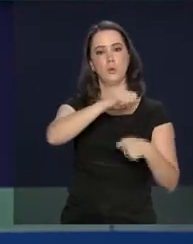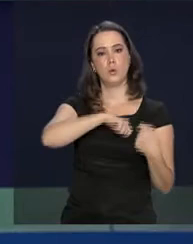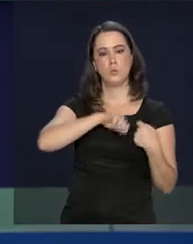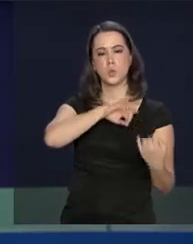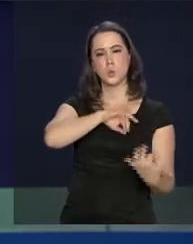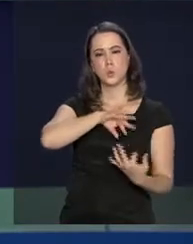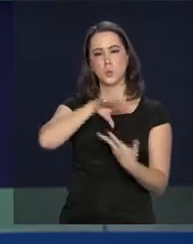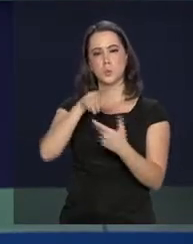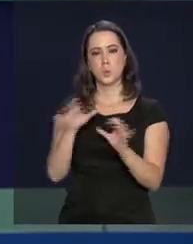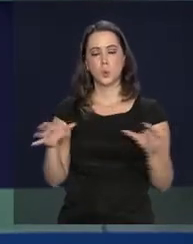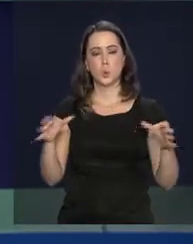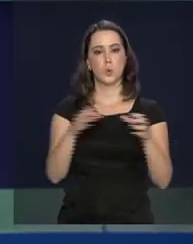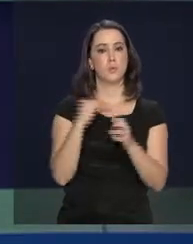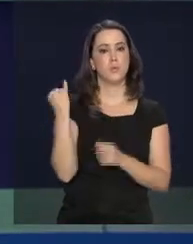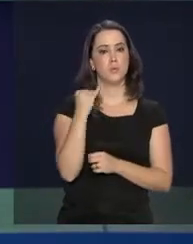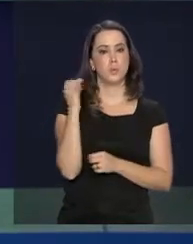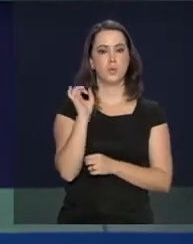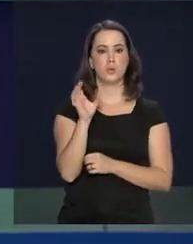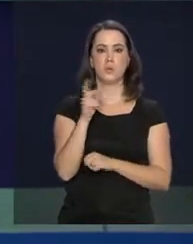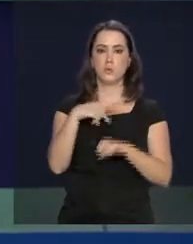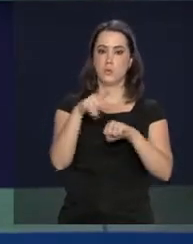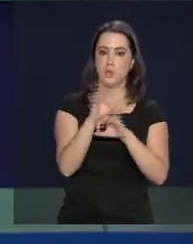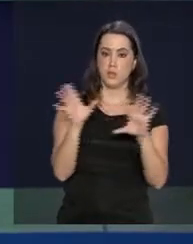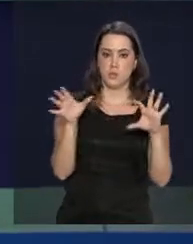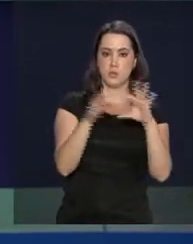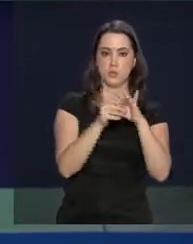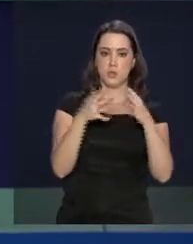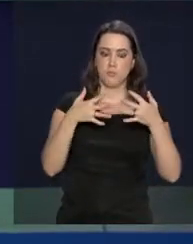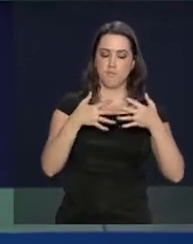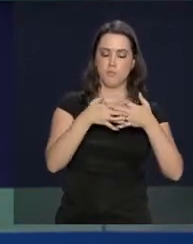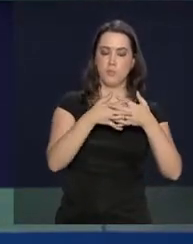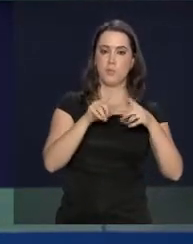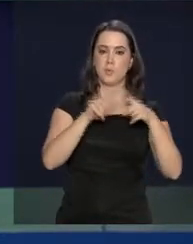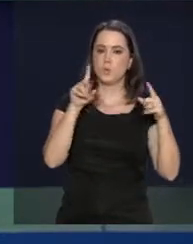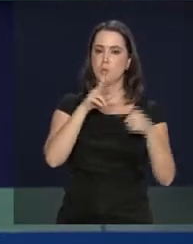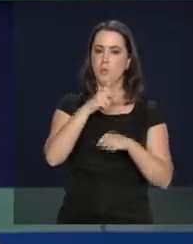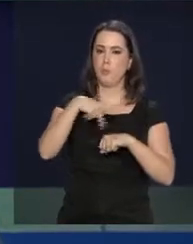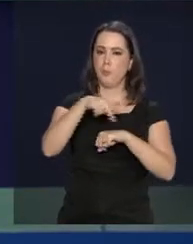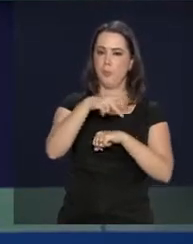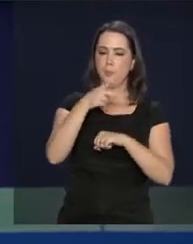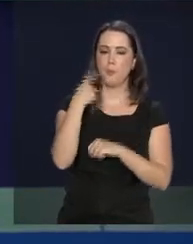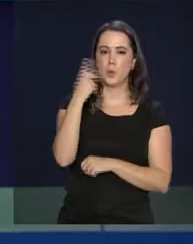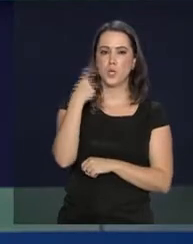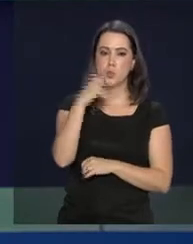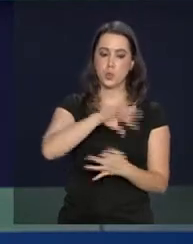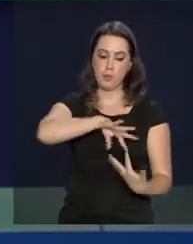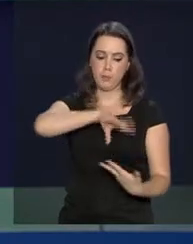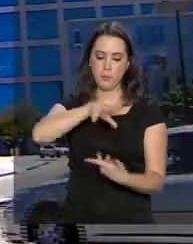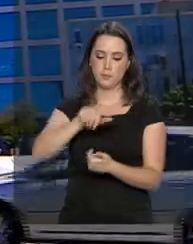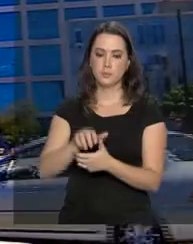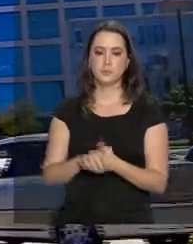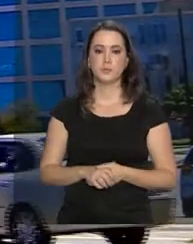o bloco se tornou importante não só para os países membros como também para toda a política internacional